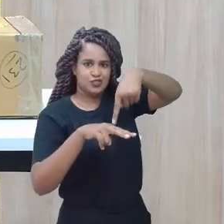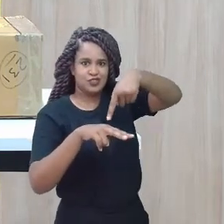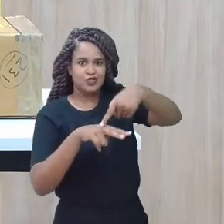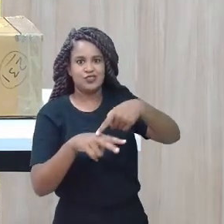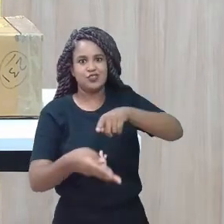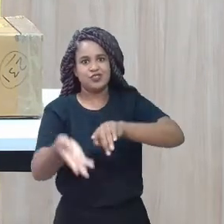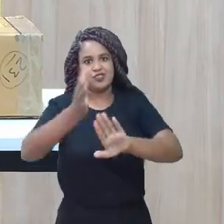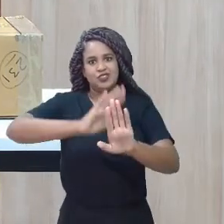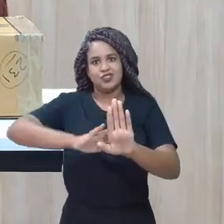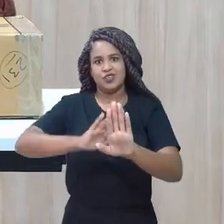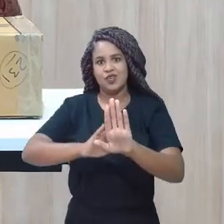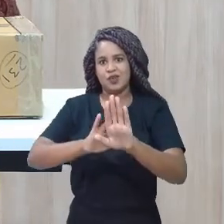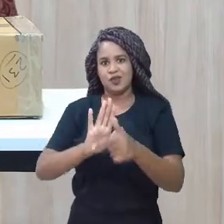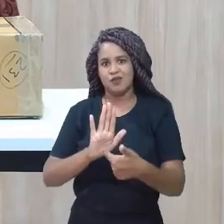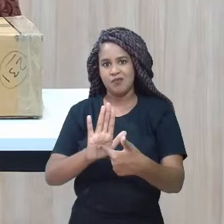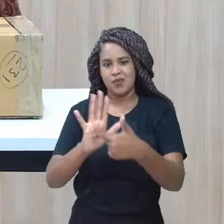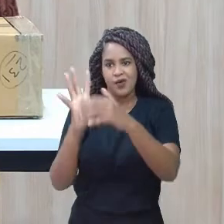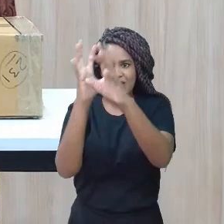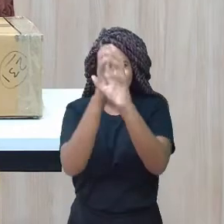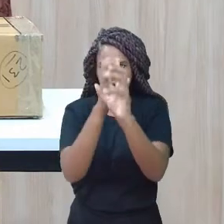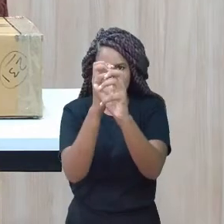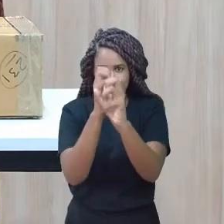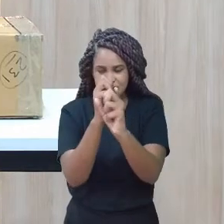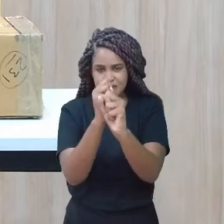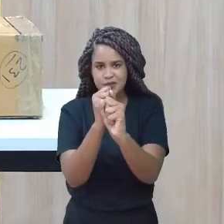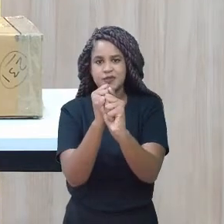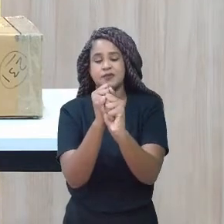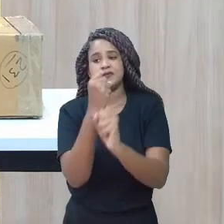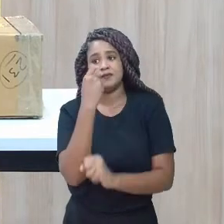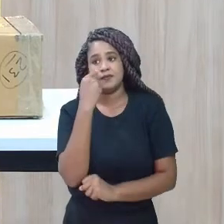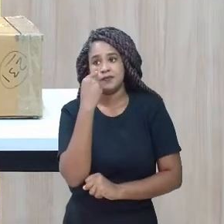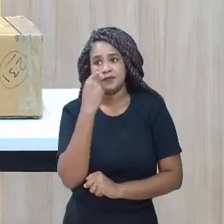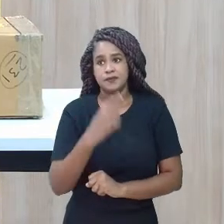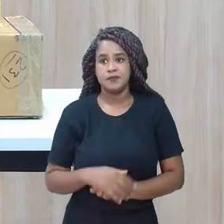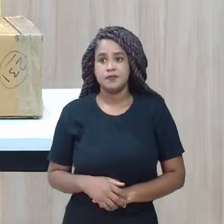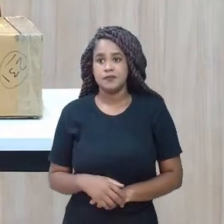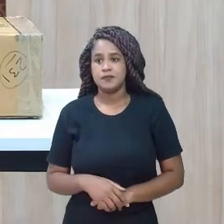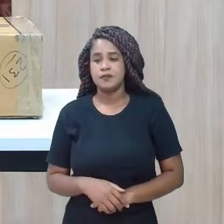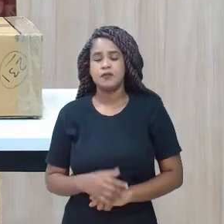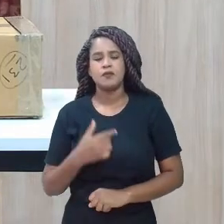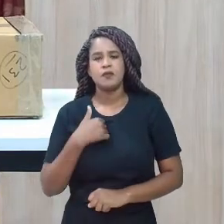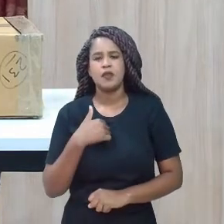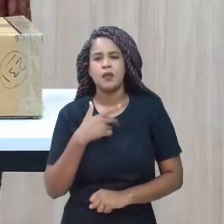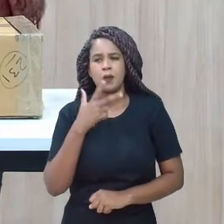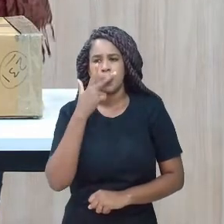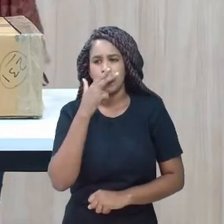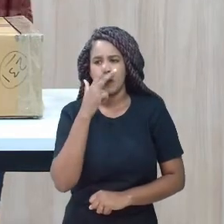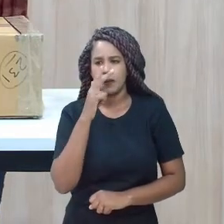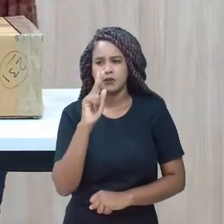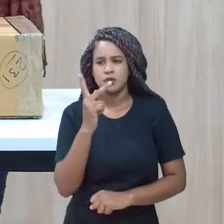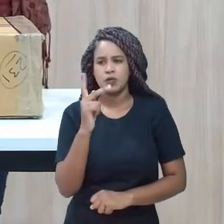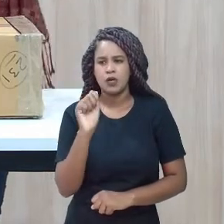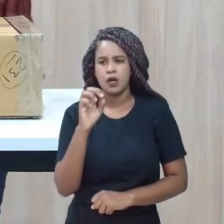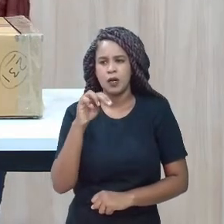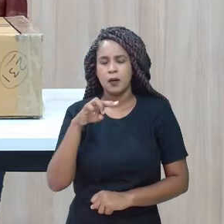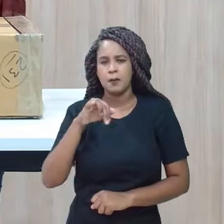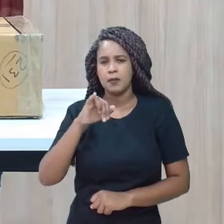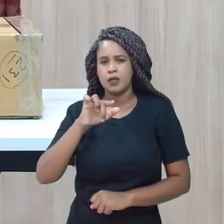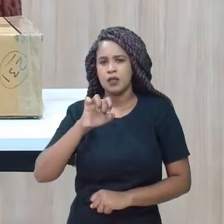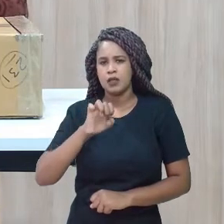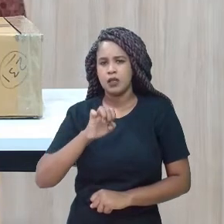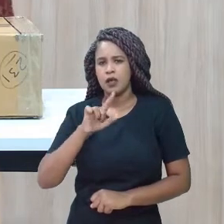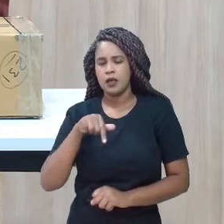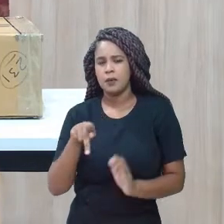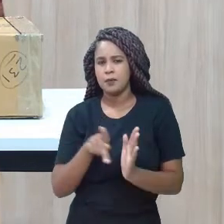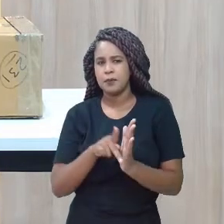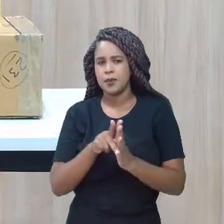certo? E aquele texto, se eu não estou enganada, é Hamlet. Veja, uma peça longa,